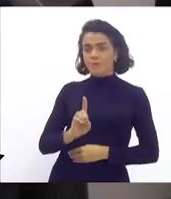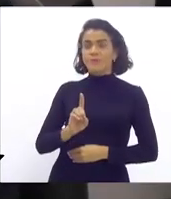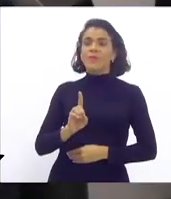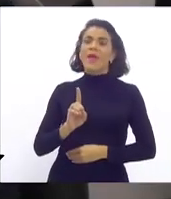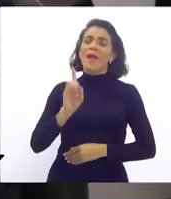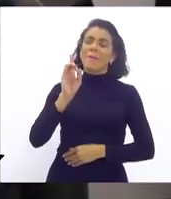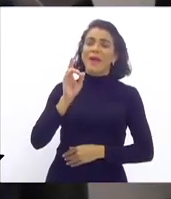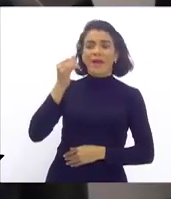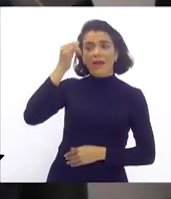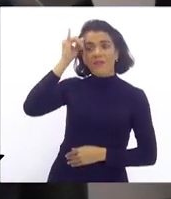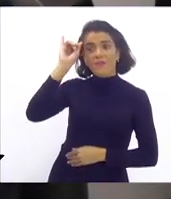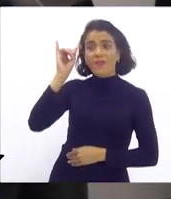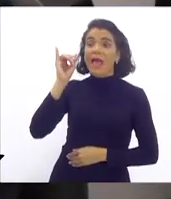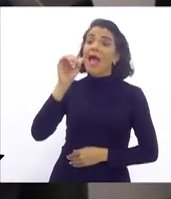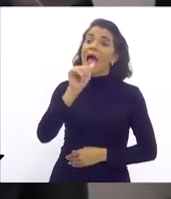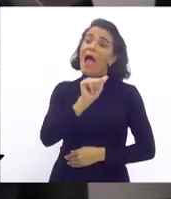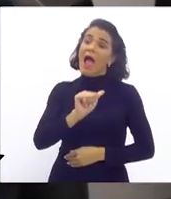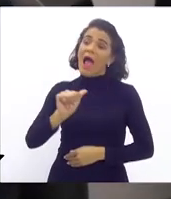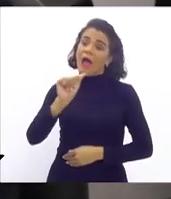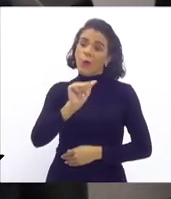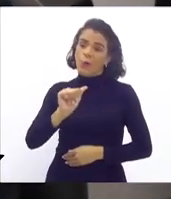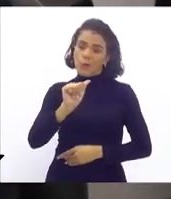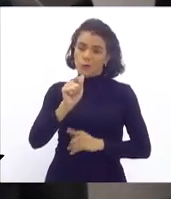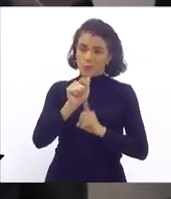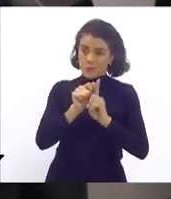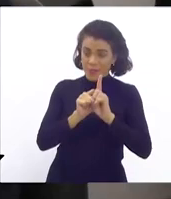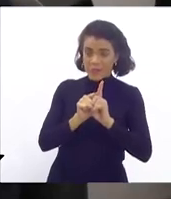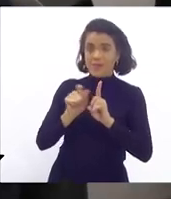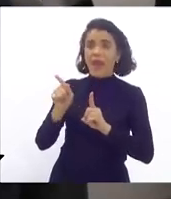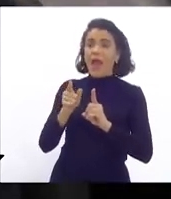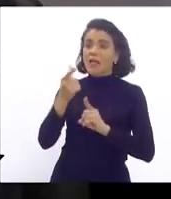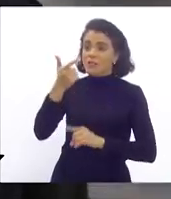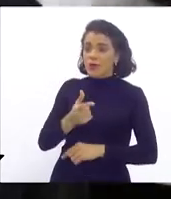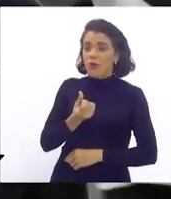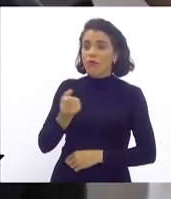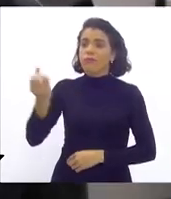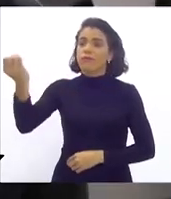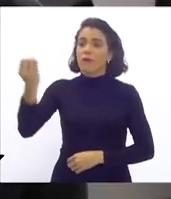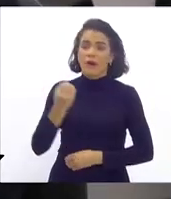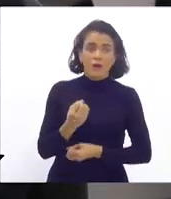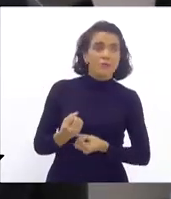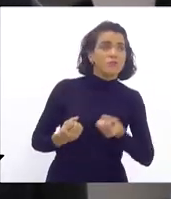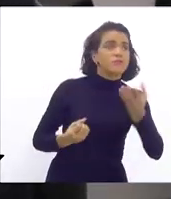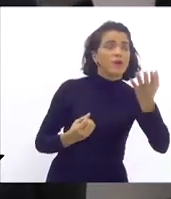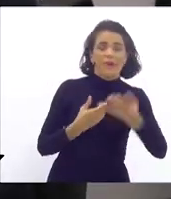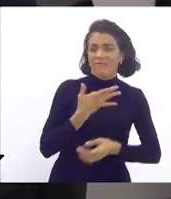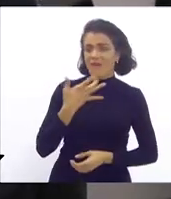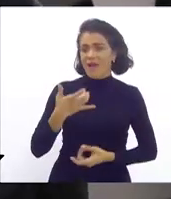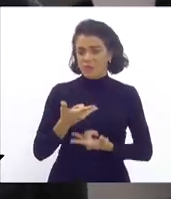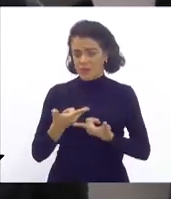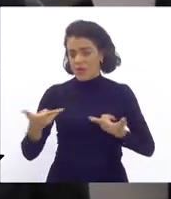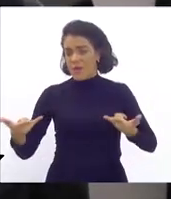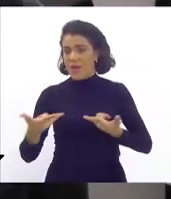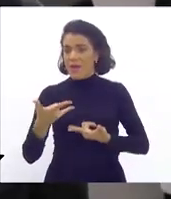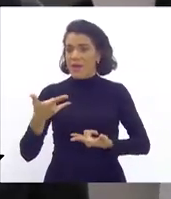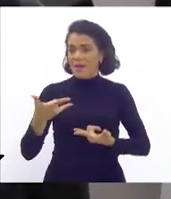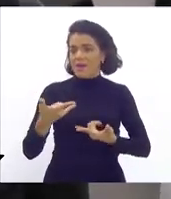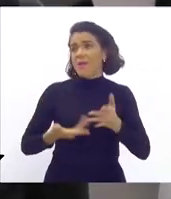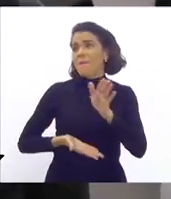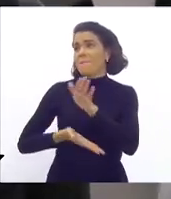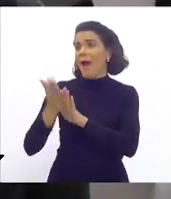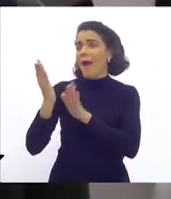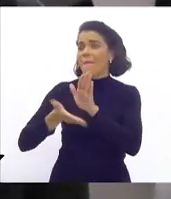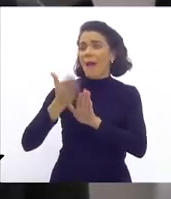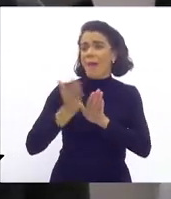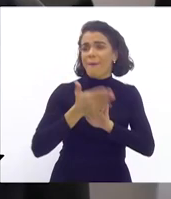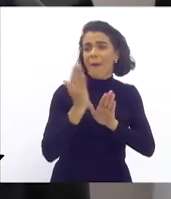em agosto e ela esteja viajando de novo e a gente não consiga fazer nada né que é muito fácil comprar uma passagem e passear